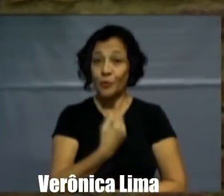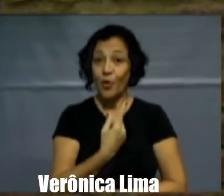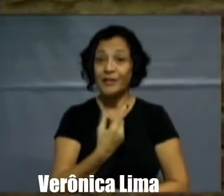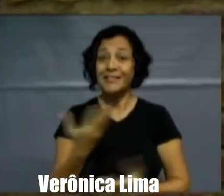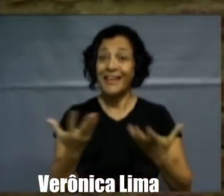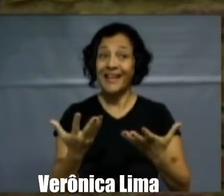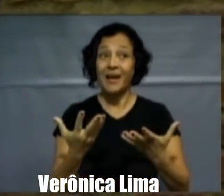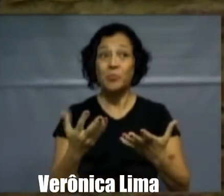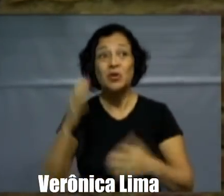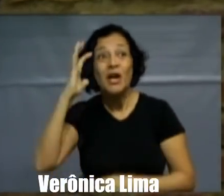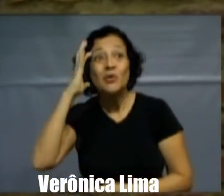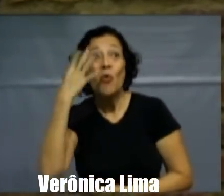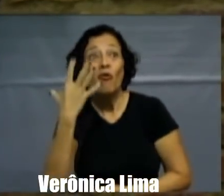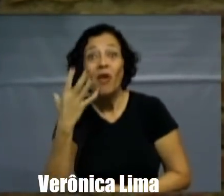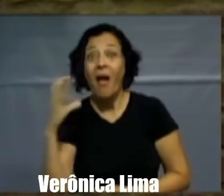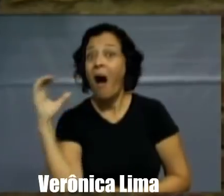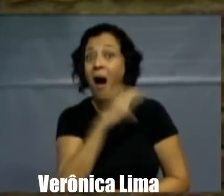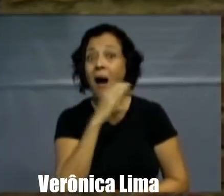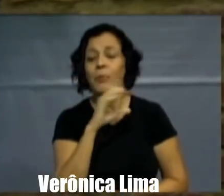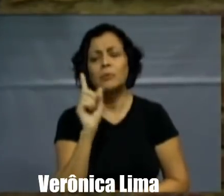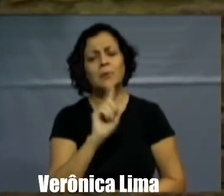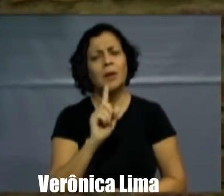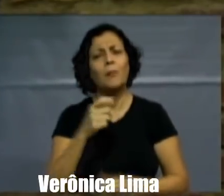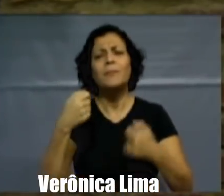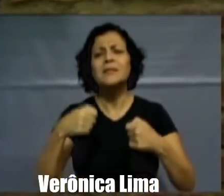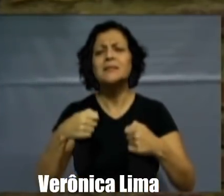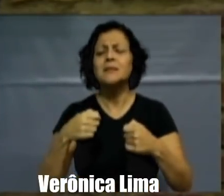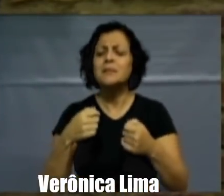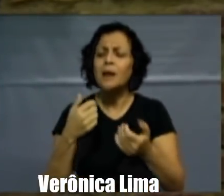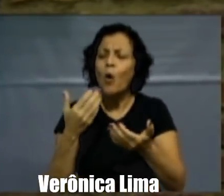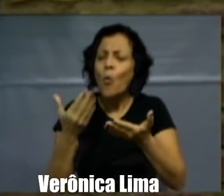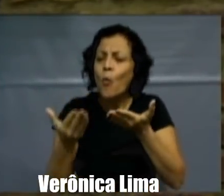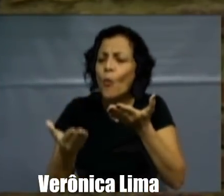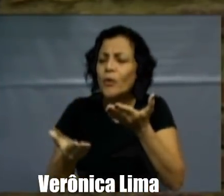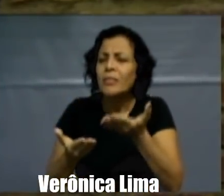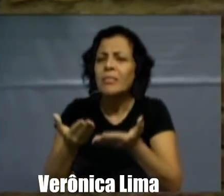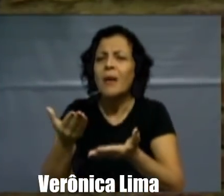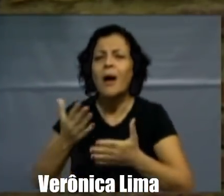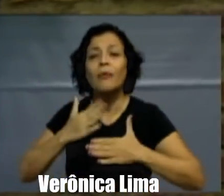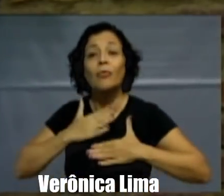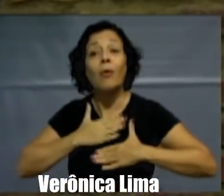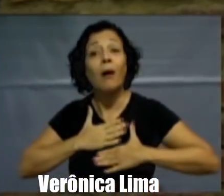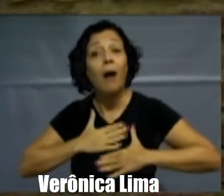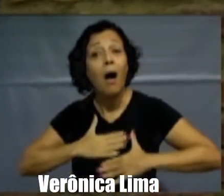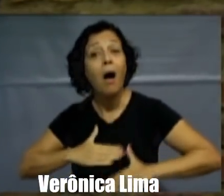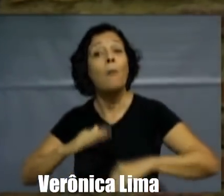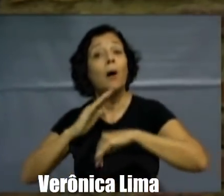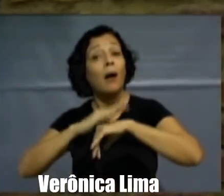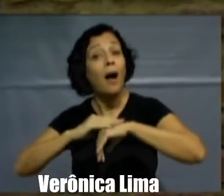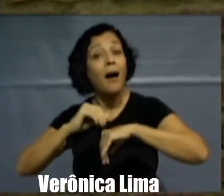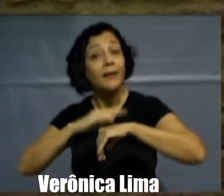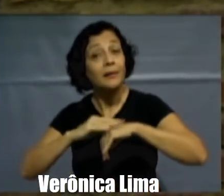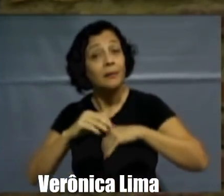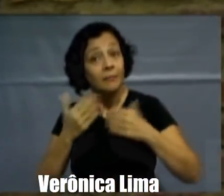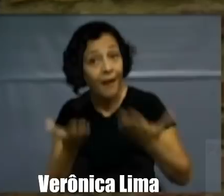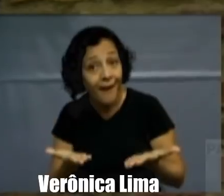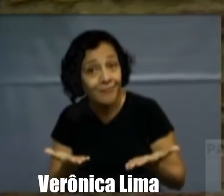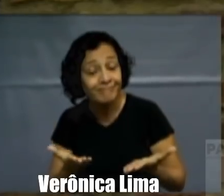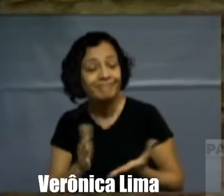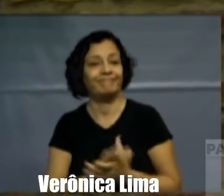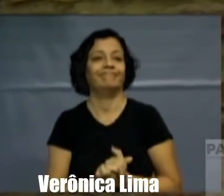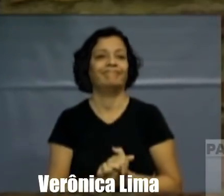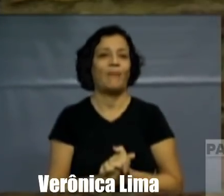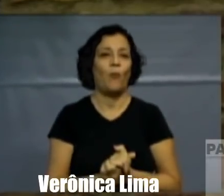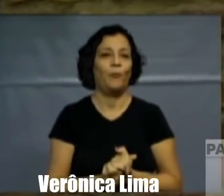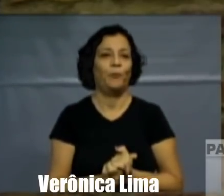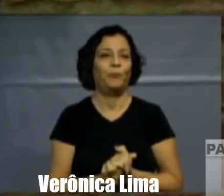Que é o quê? Com cuidado, com carinho, com tranquilidade, não é mesmo?